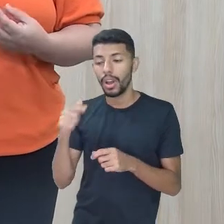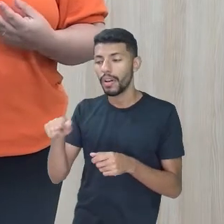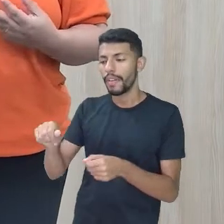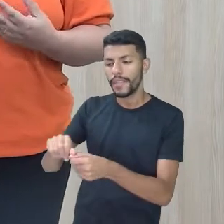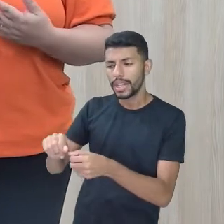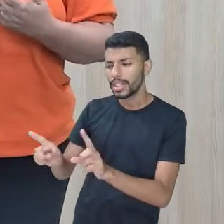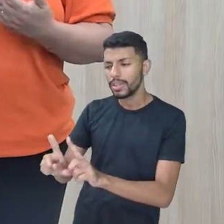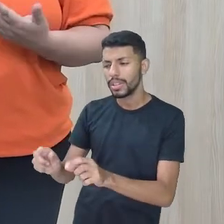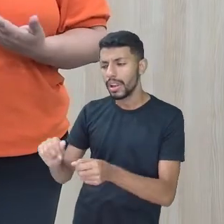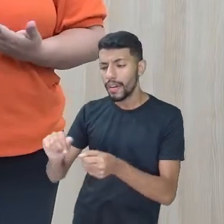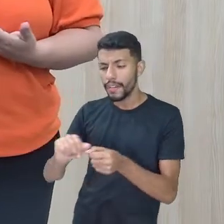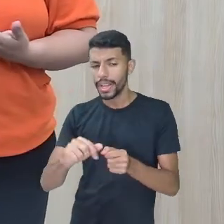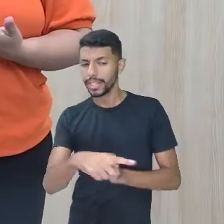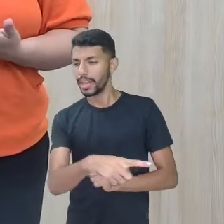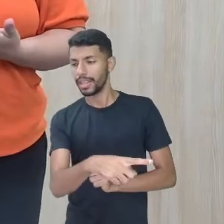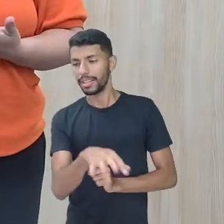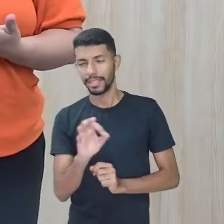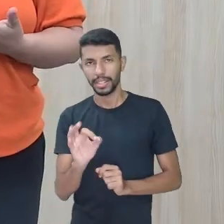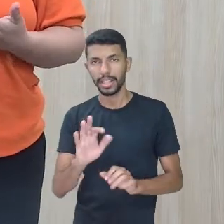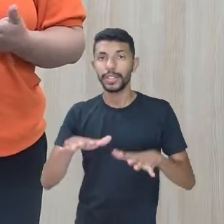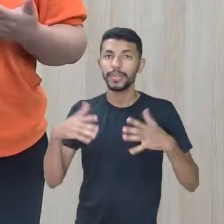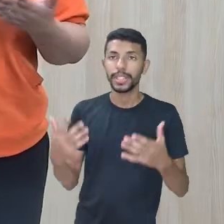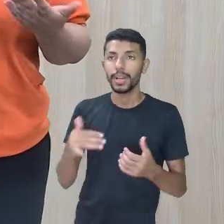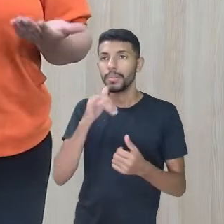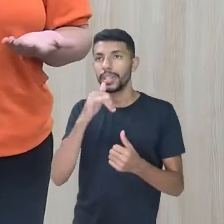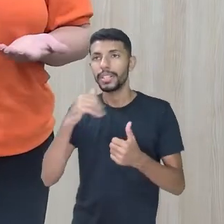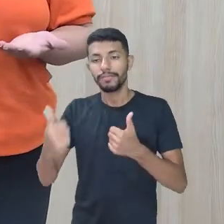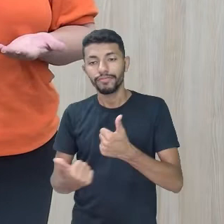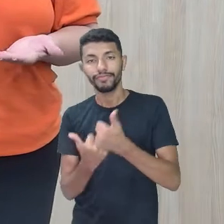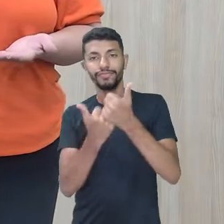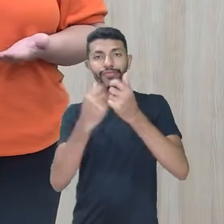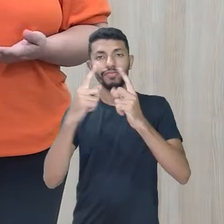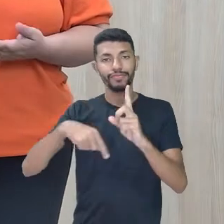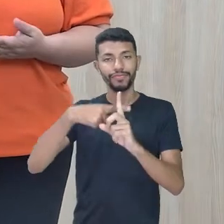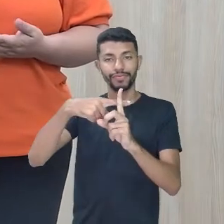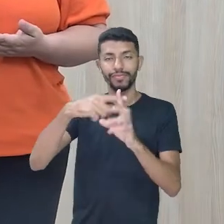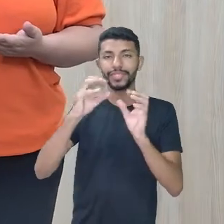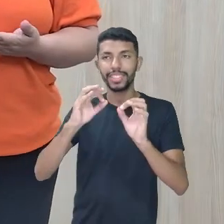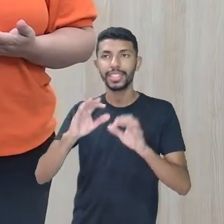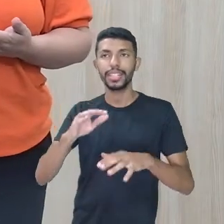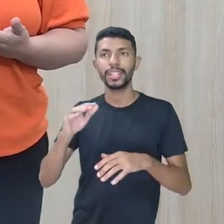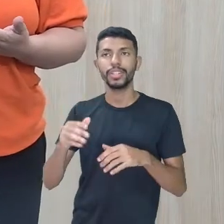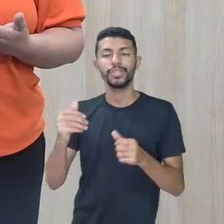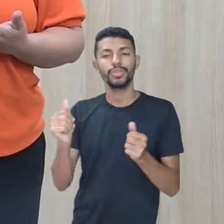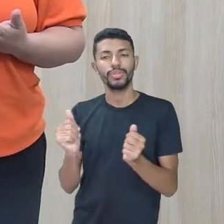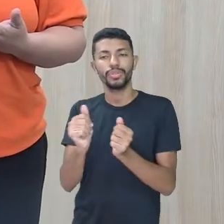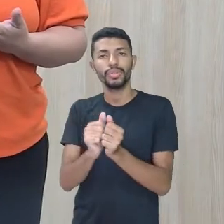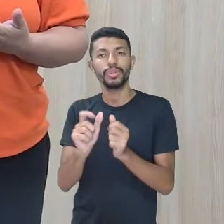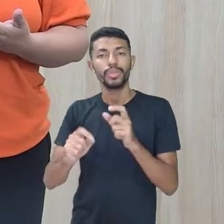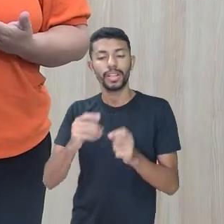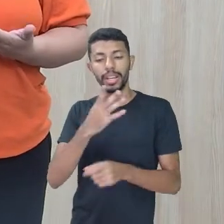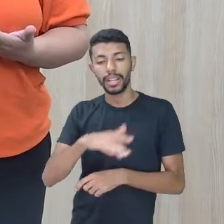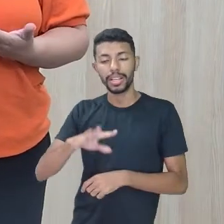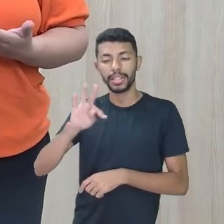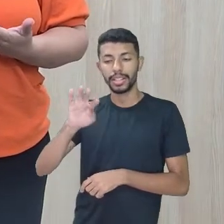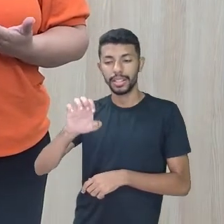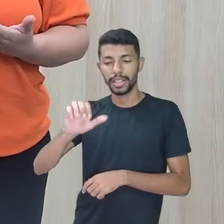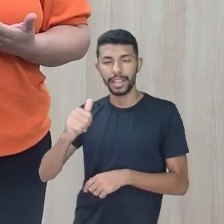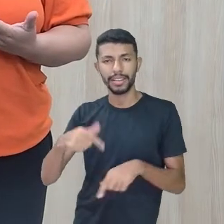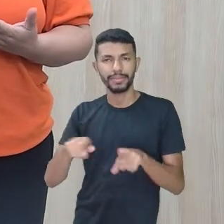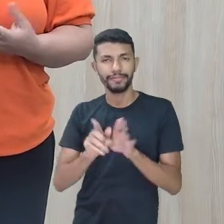certo? Então, esse reforço positivo com crianças com TEA e autistas é